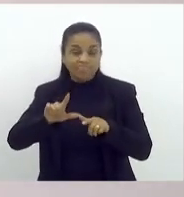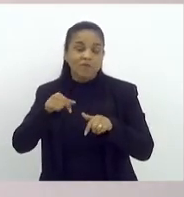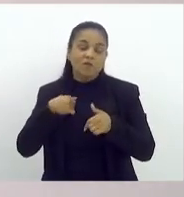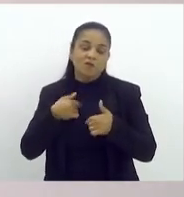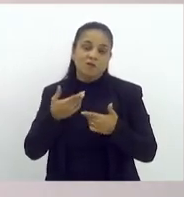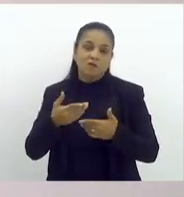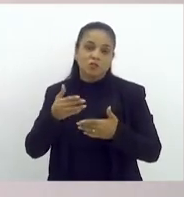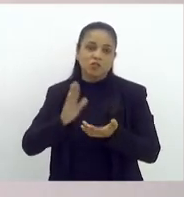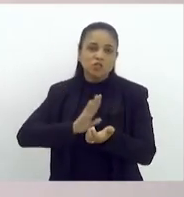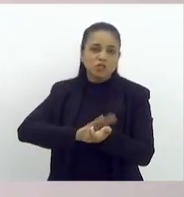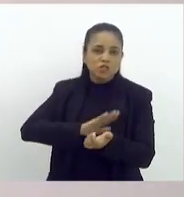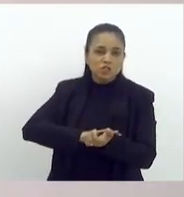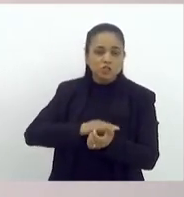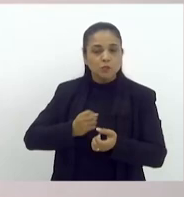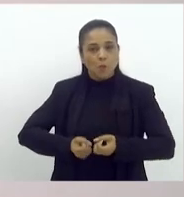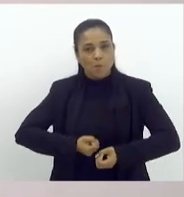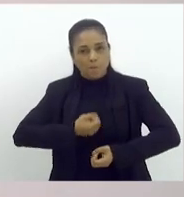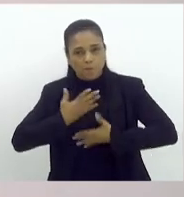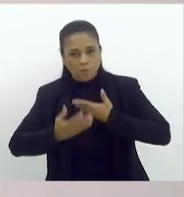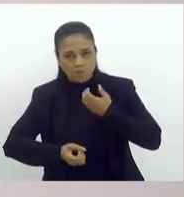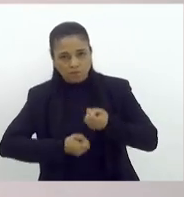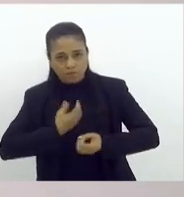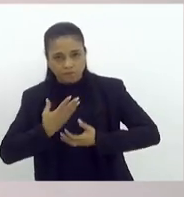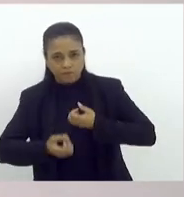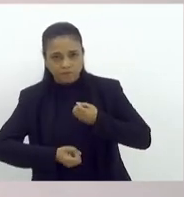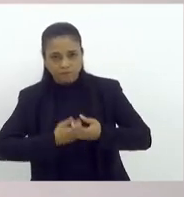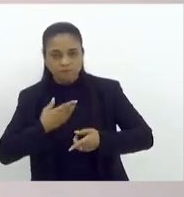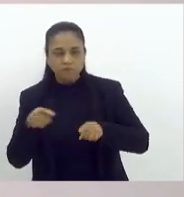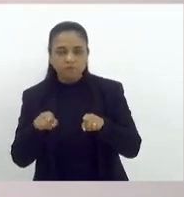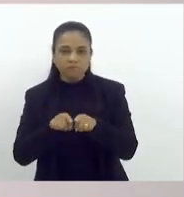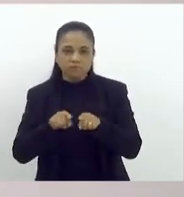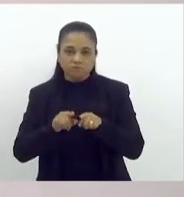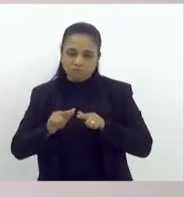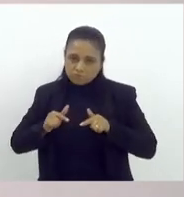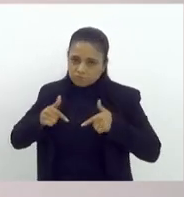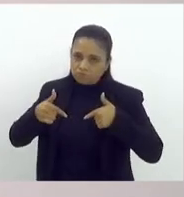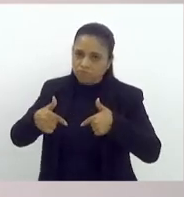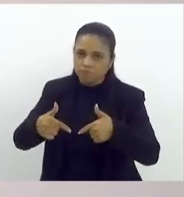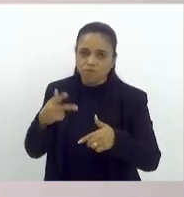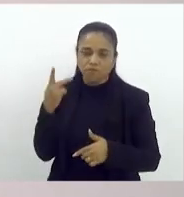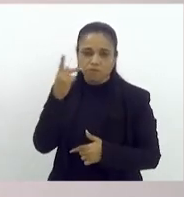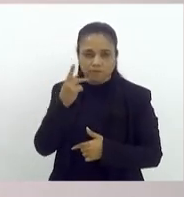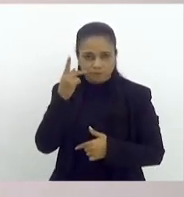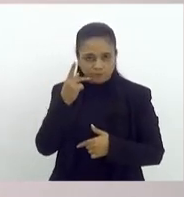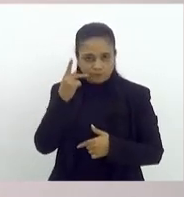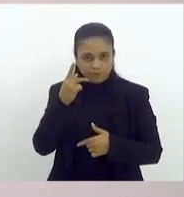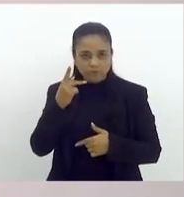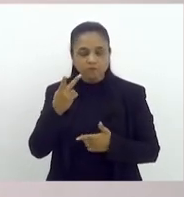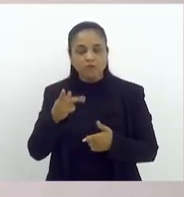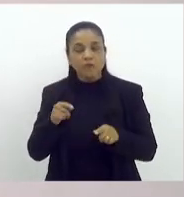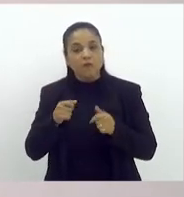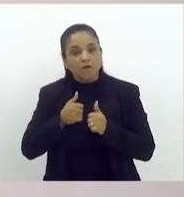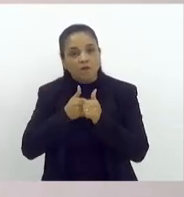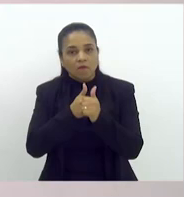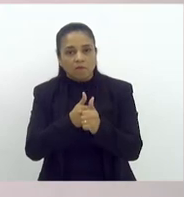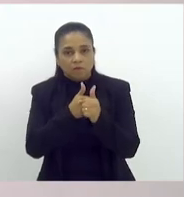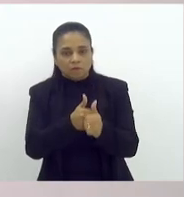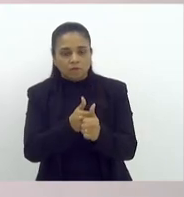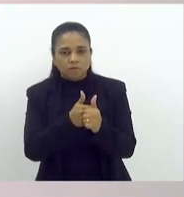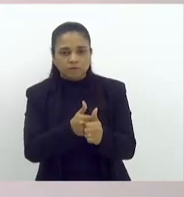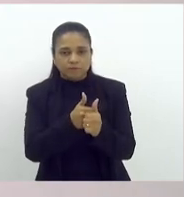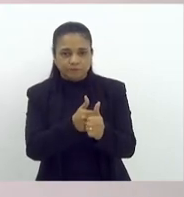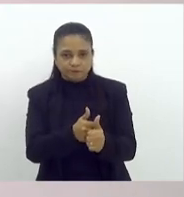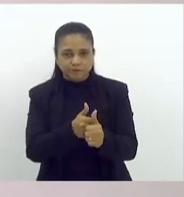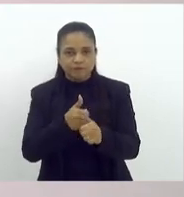por conta do Ritmo e poesia mas também pelo ativismo político e aí acompanhando o trabalho